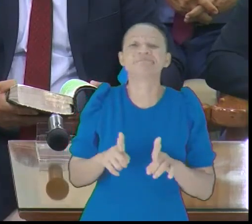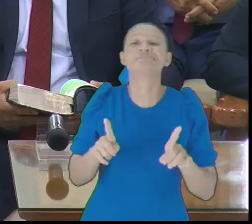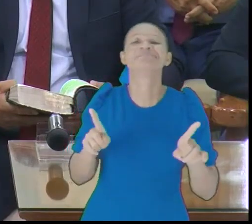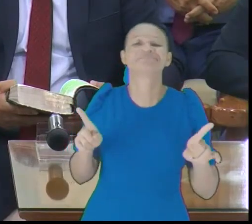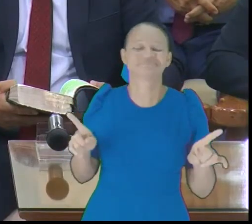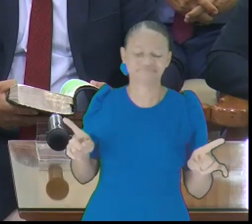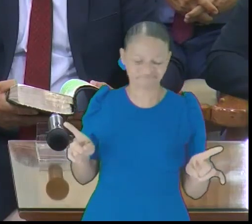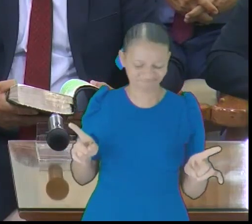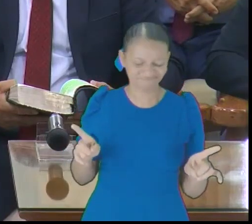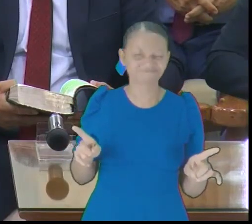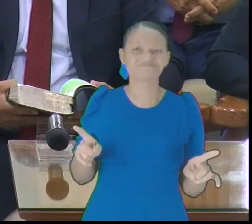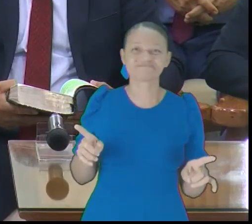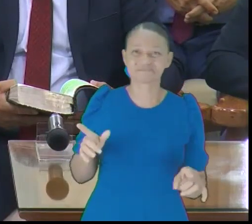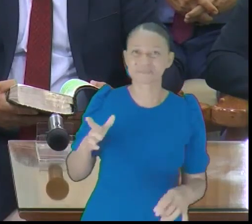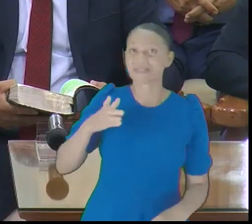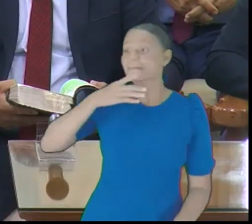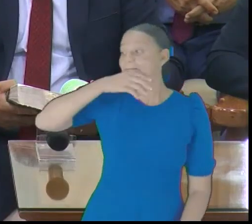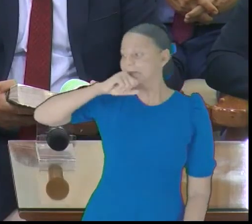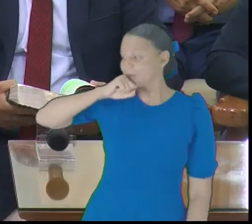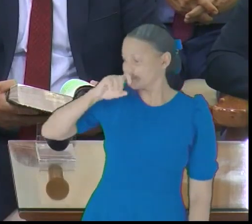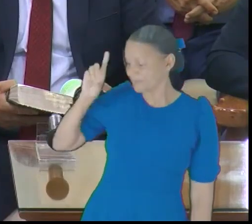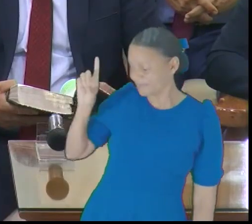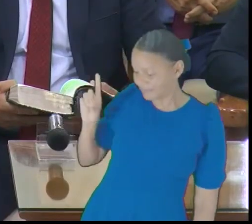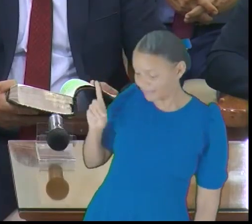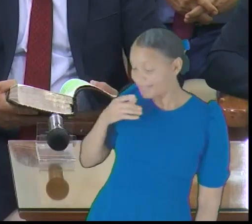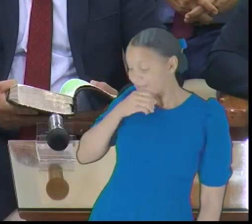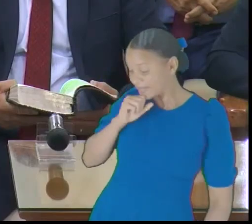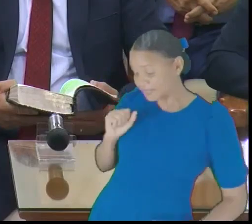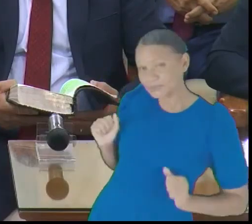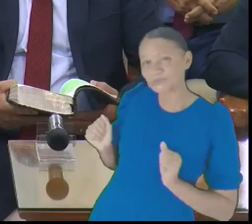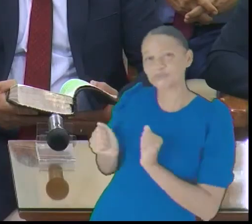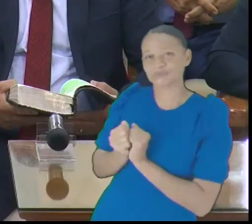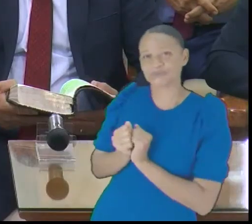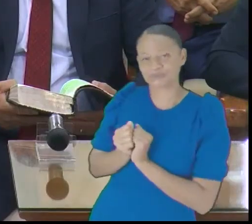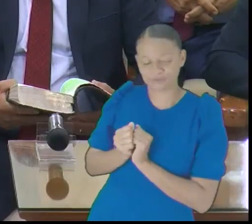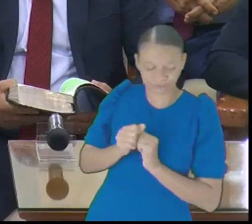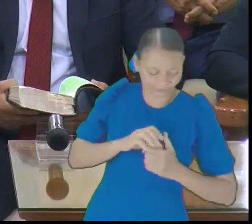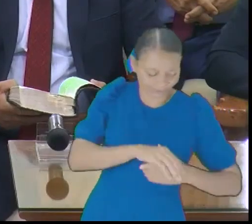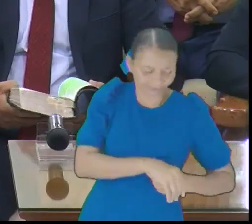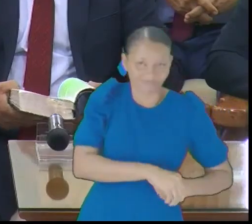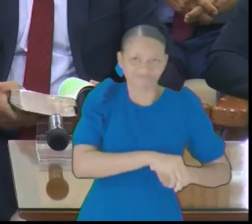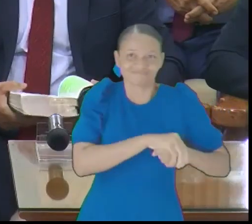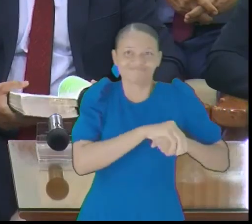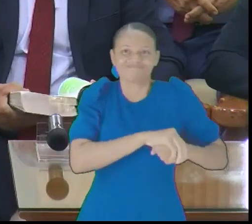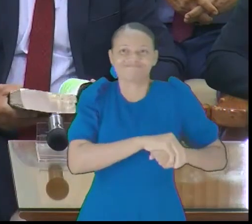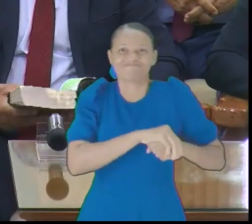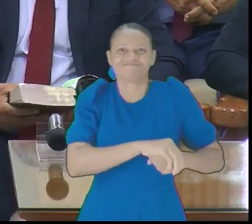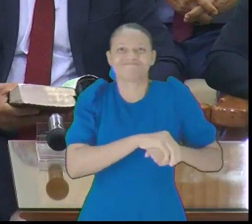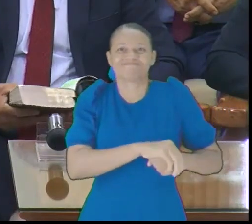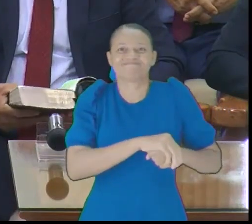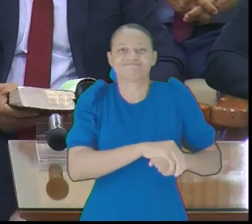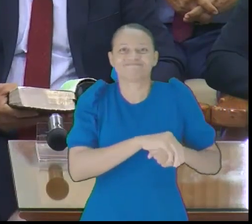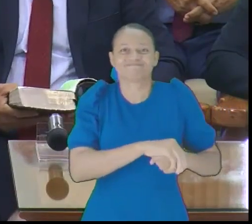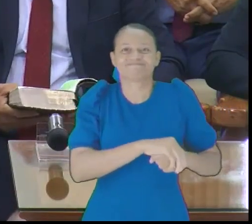coisa. Meu pai está aqui e está segurando na minha mão.